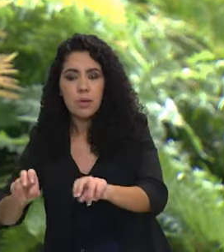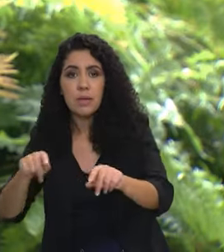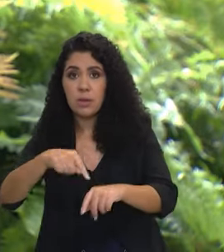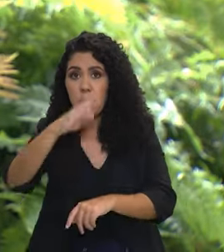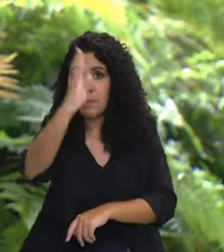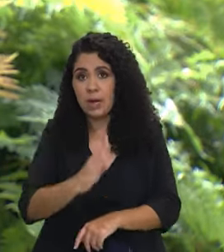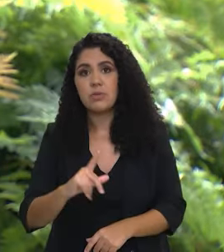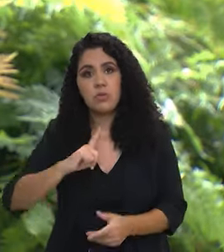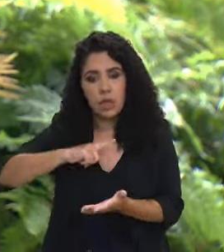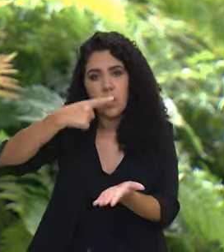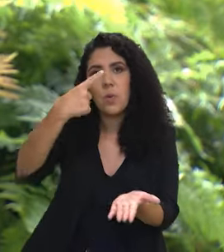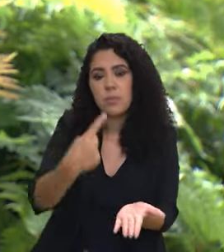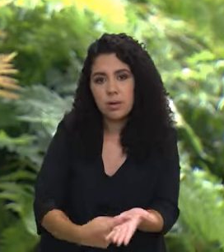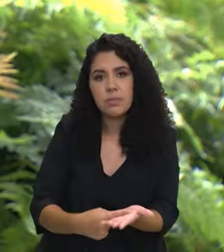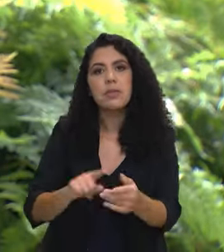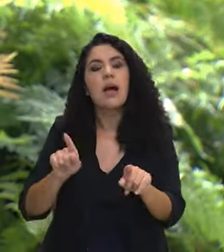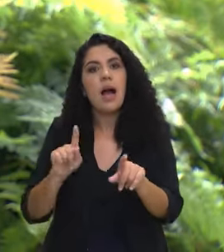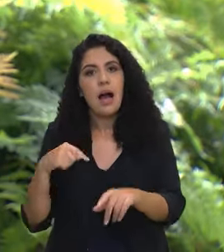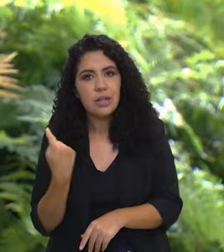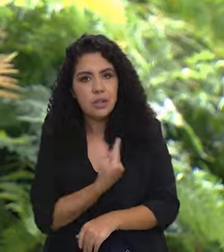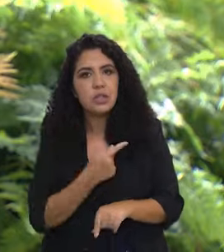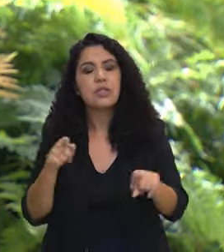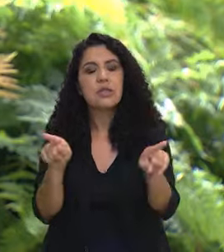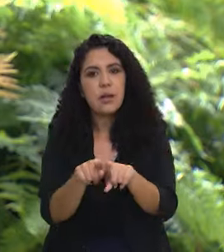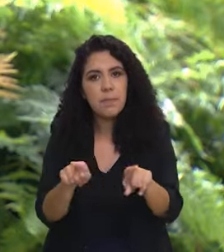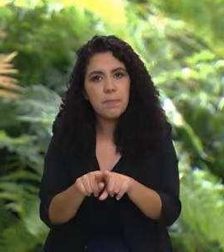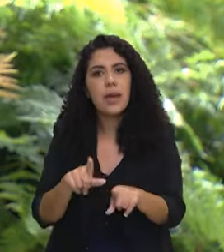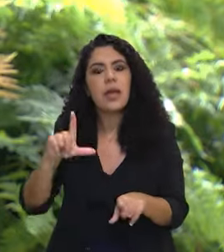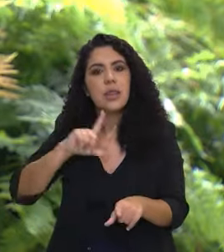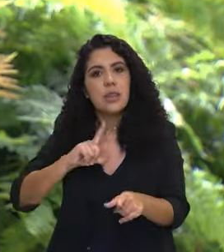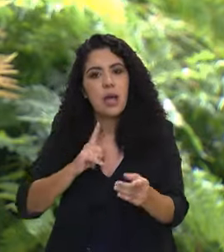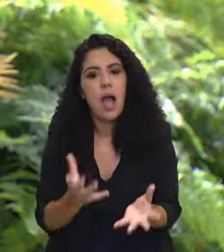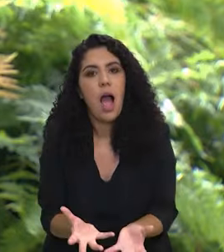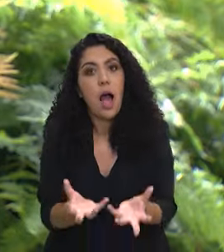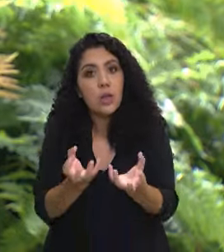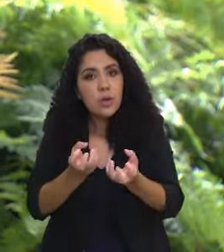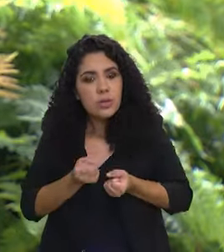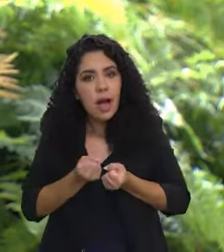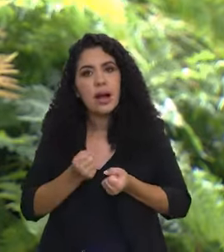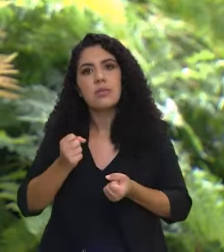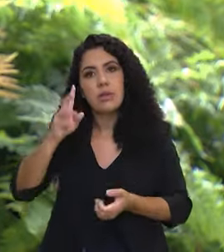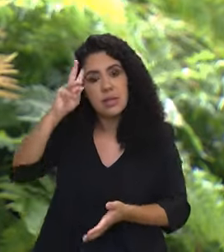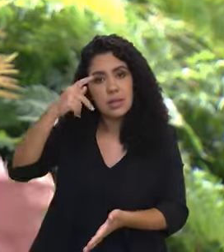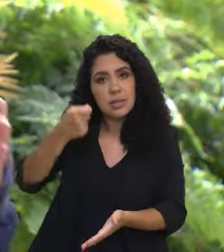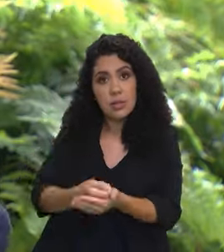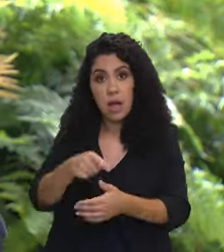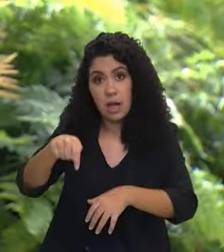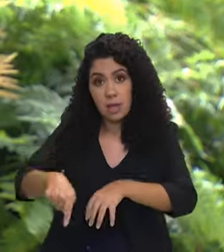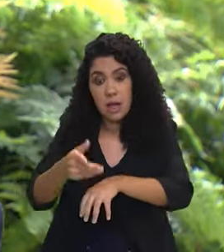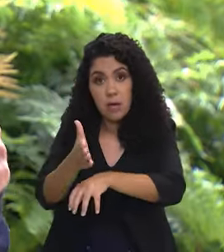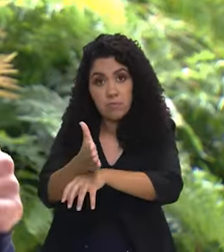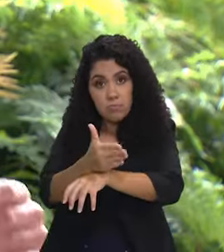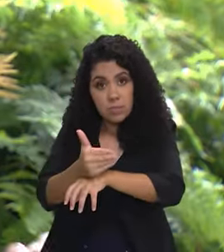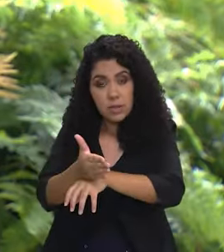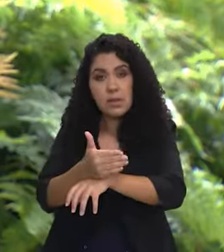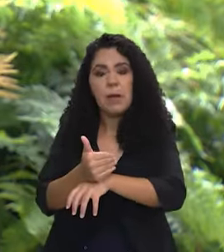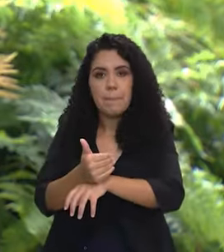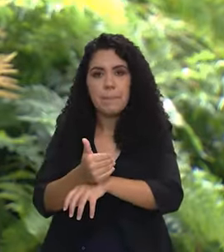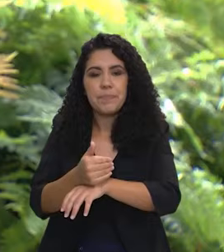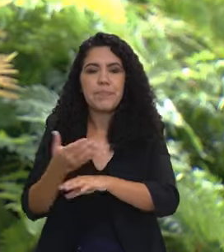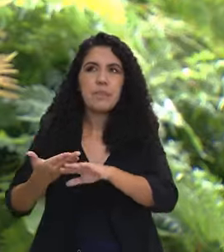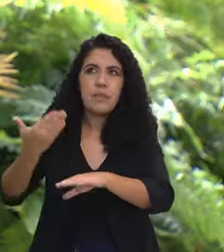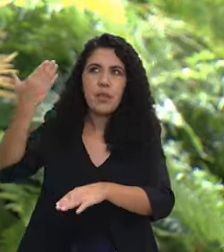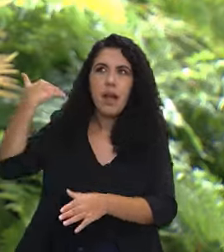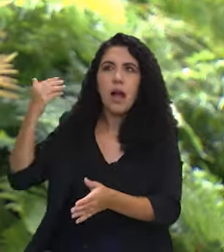comprometidos, a gente tem adotado medidas, né? O Itamaraty, na verdade, Carol, ele foi pioneiro. Final do governo Fernando Henrique,